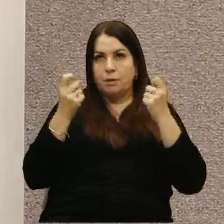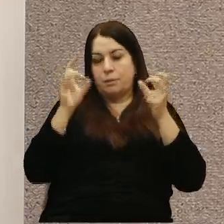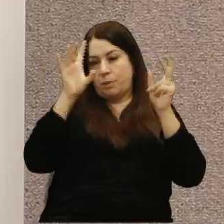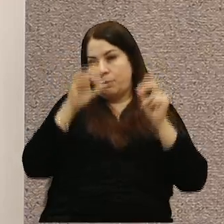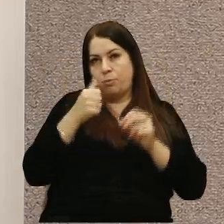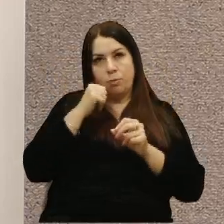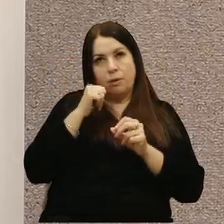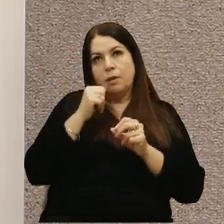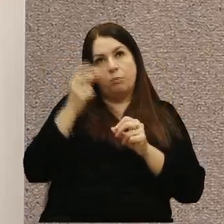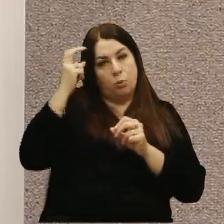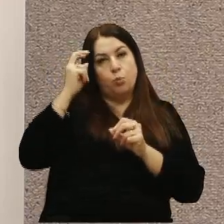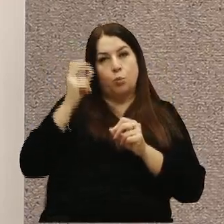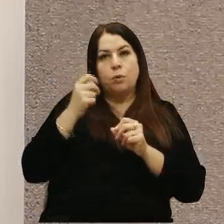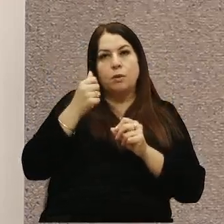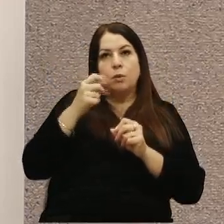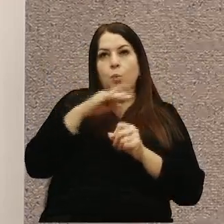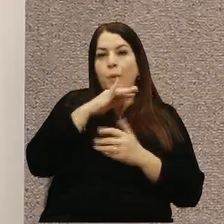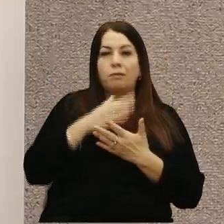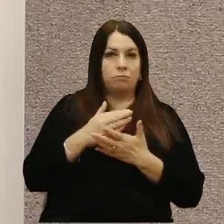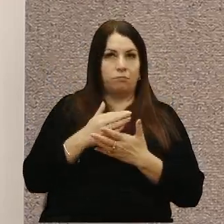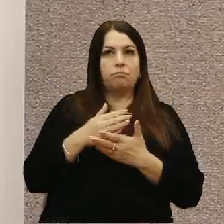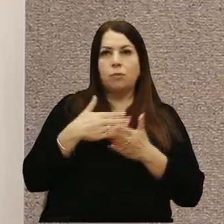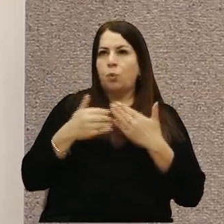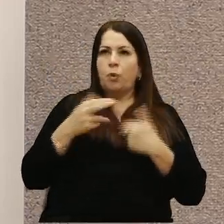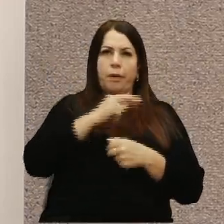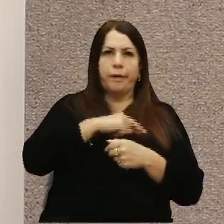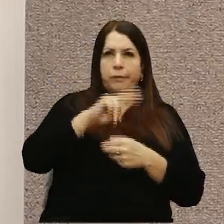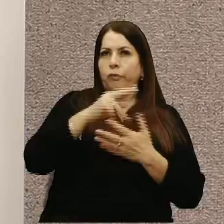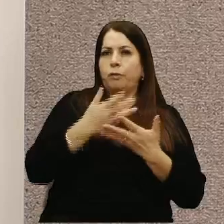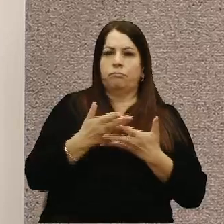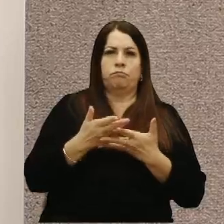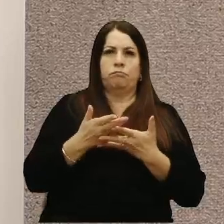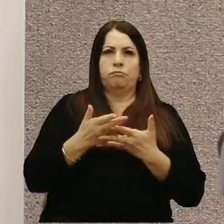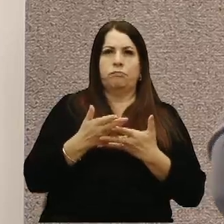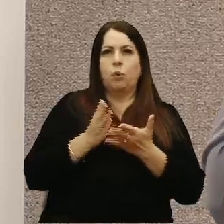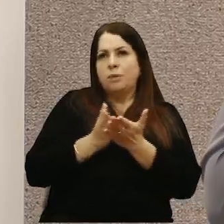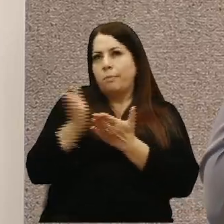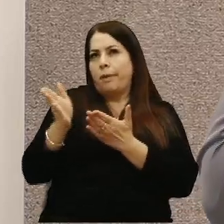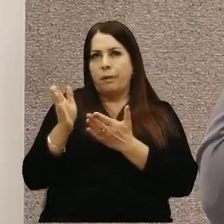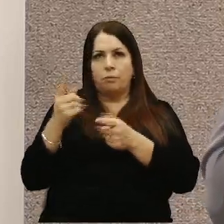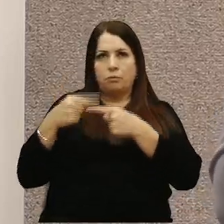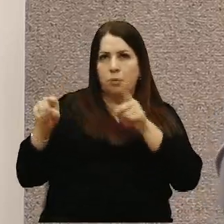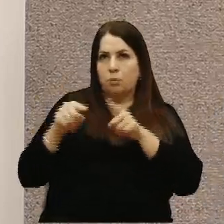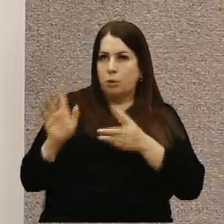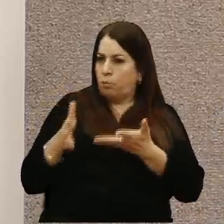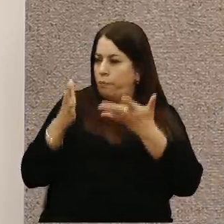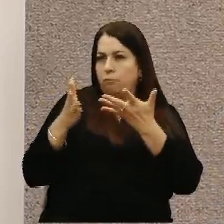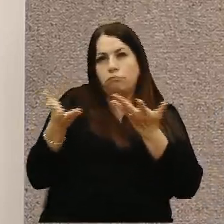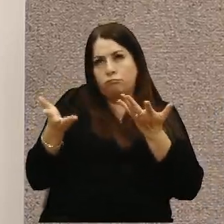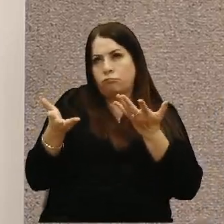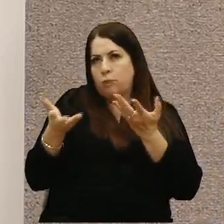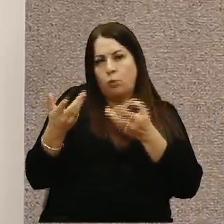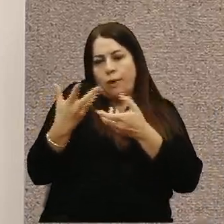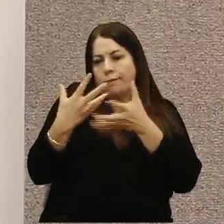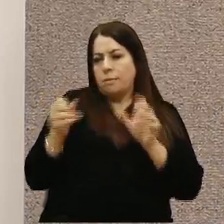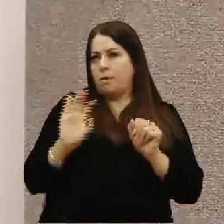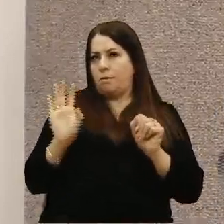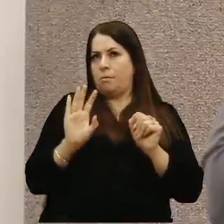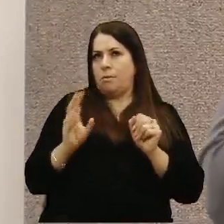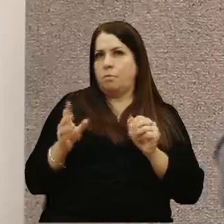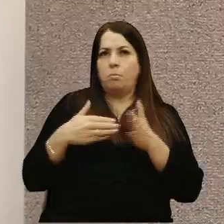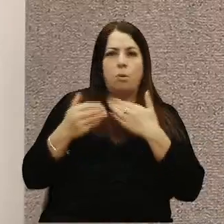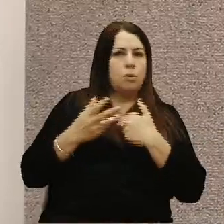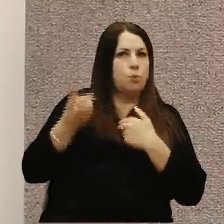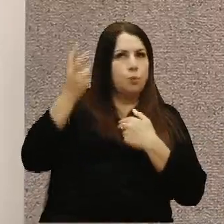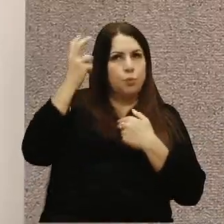para mim isso é uma cultura ruim. Qualquer religião, qualquer segmento musical que promova isso, acho que deve ser rechaçado. Não importa se é cultura